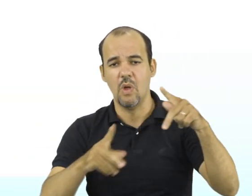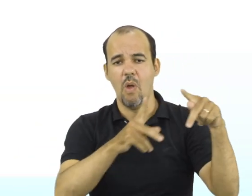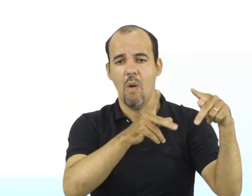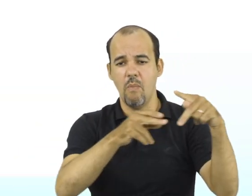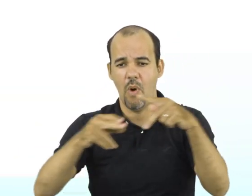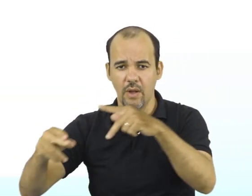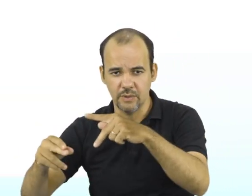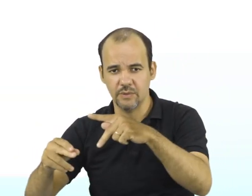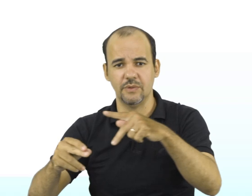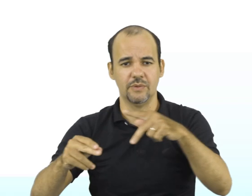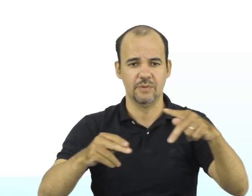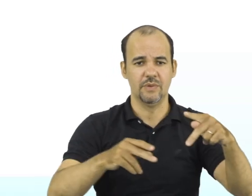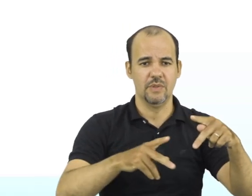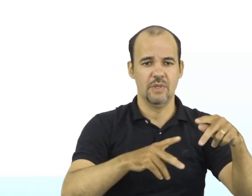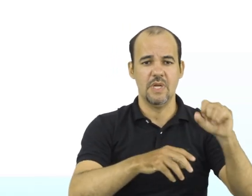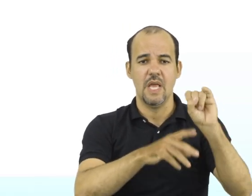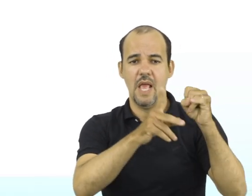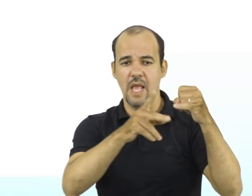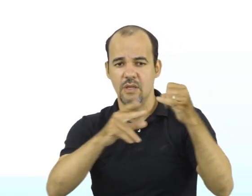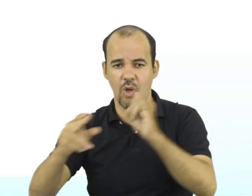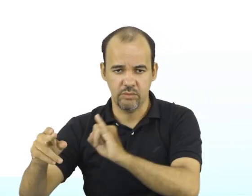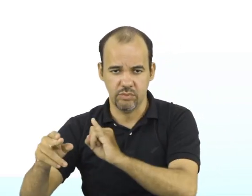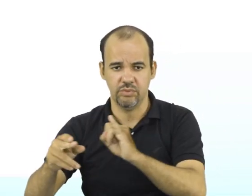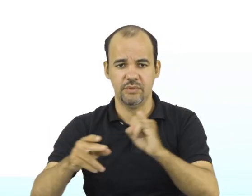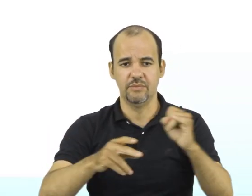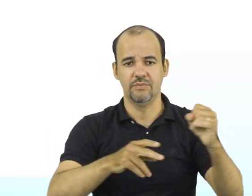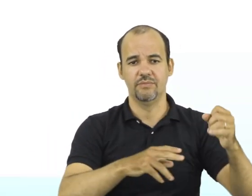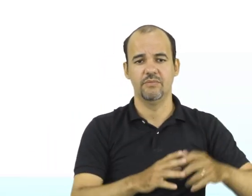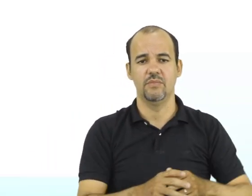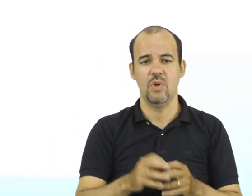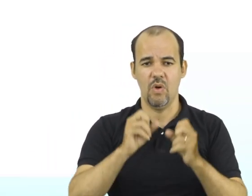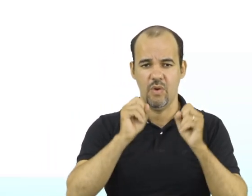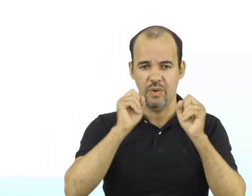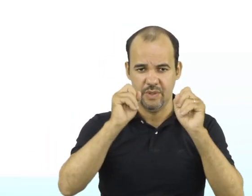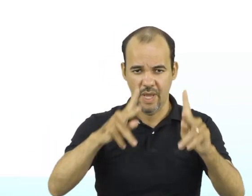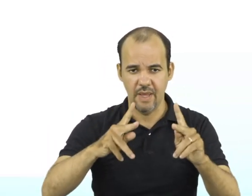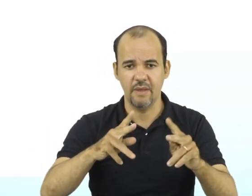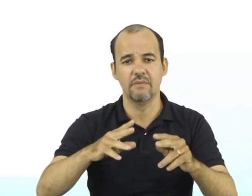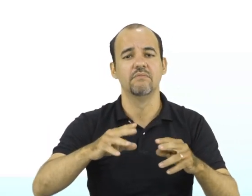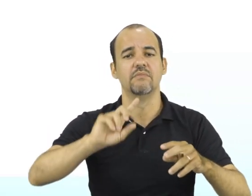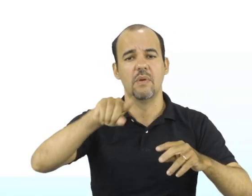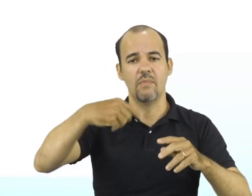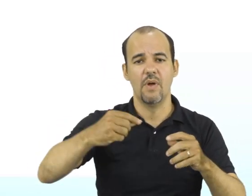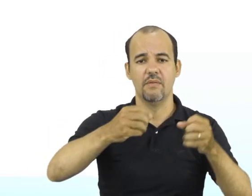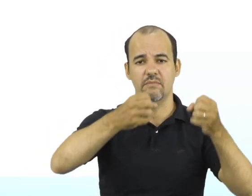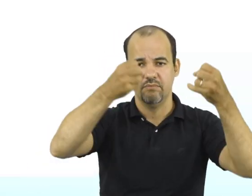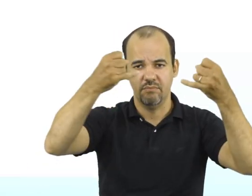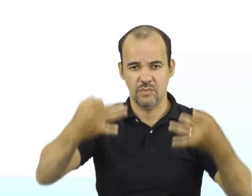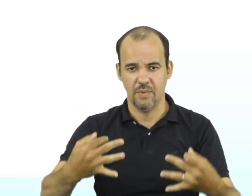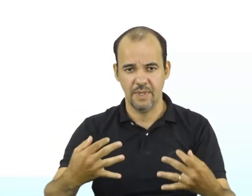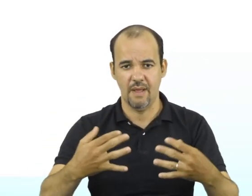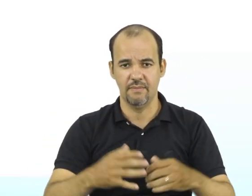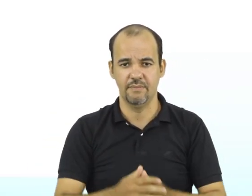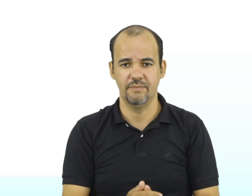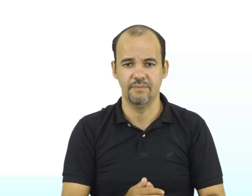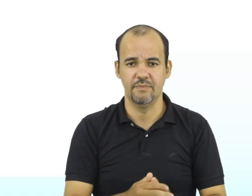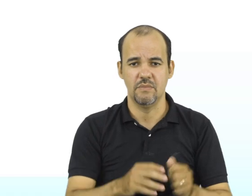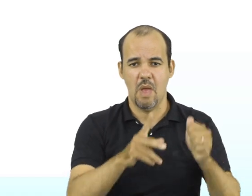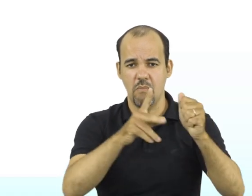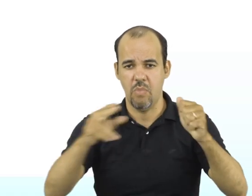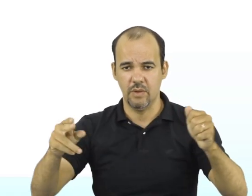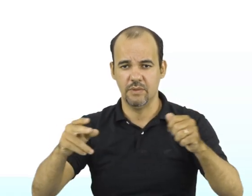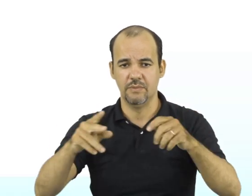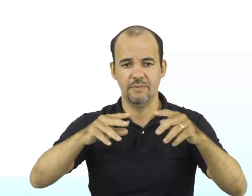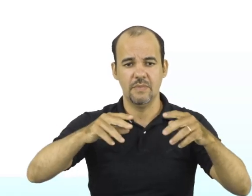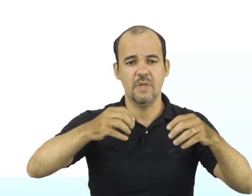isótonos. Beleza? Gravou isso aí? Isótopos, isóbaros e isótonos. Essa tabelinha aí é autoexplicativa.